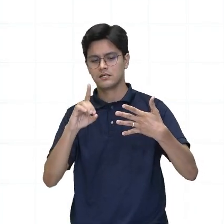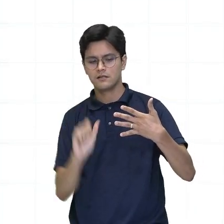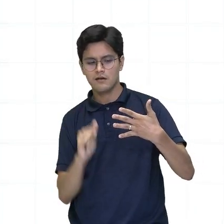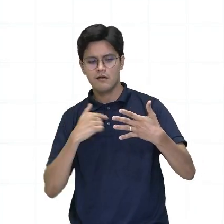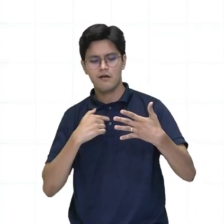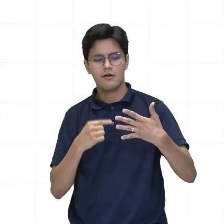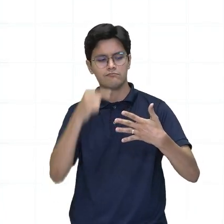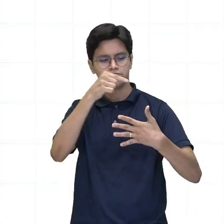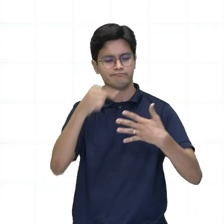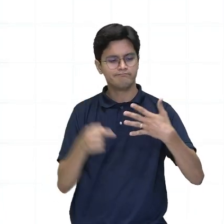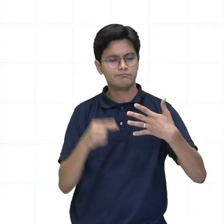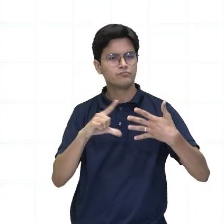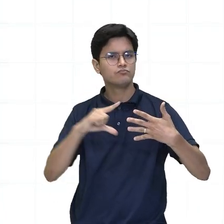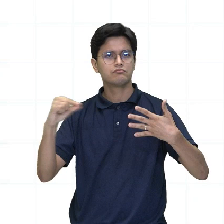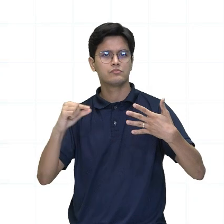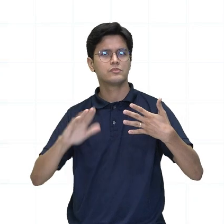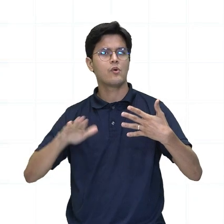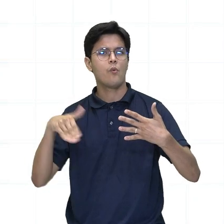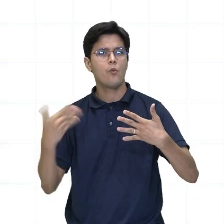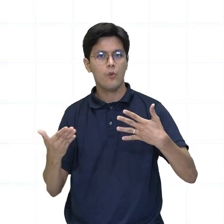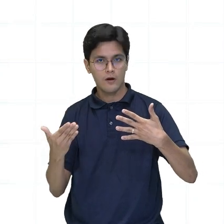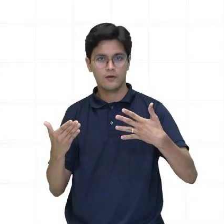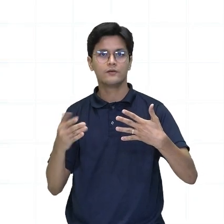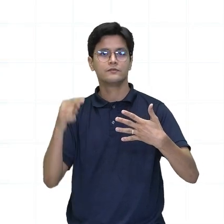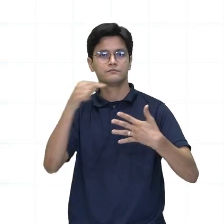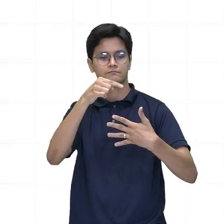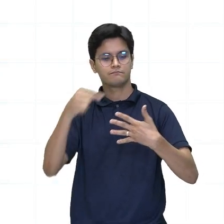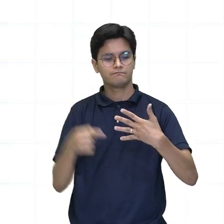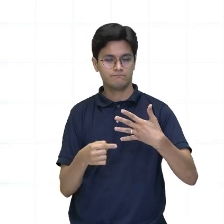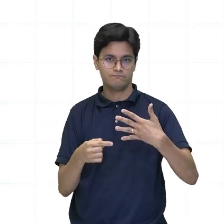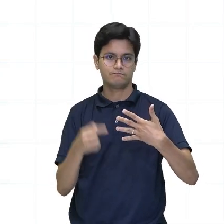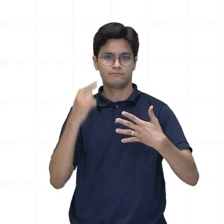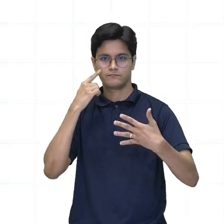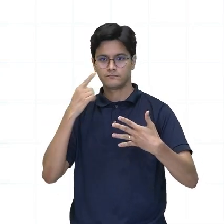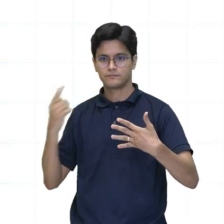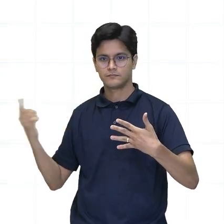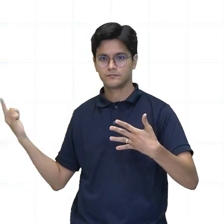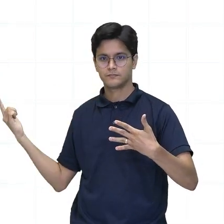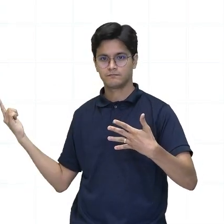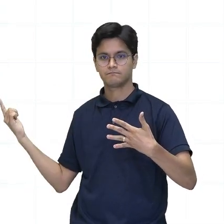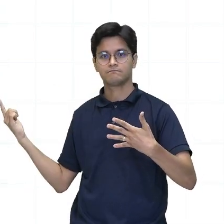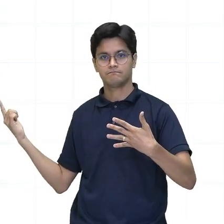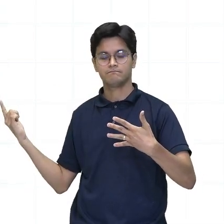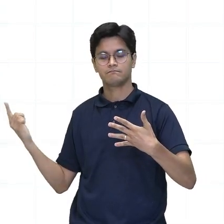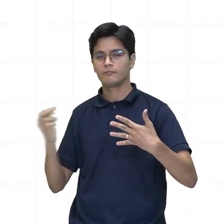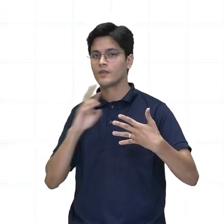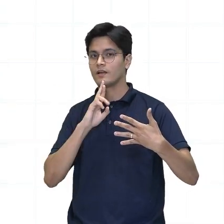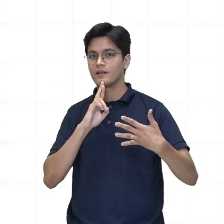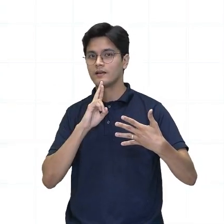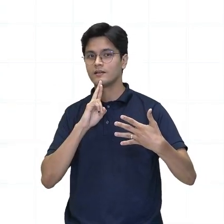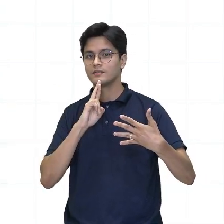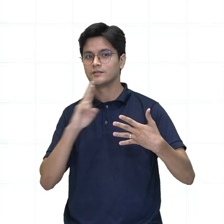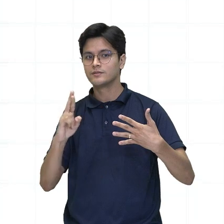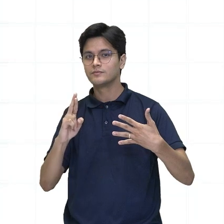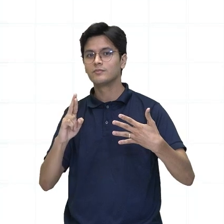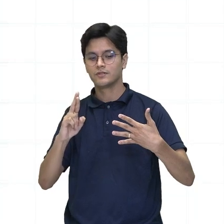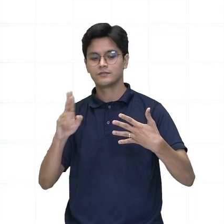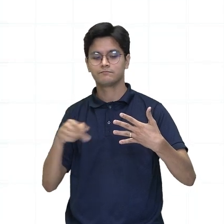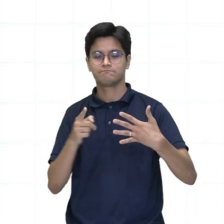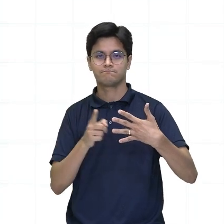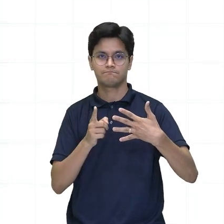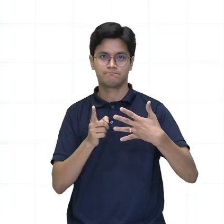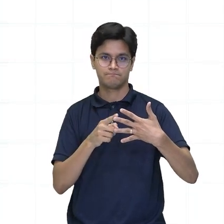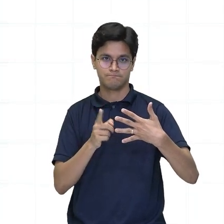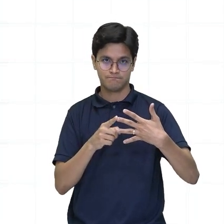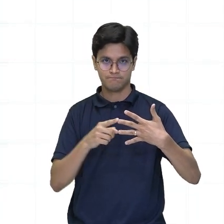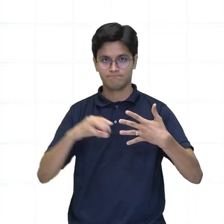esse texto que acabamos de trabalhar com ele? Então, a resposta seria impactos do